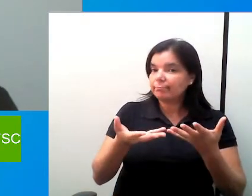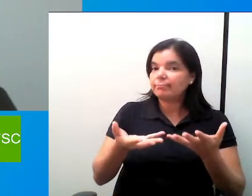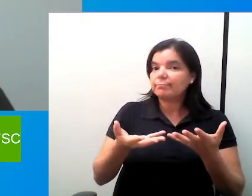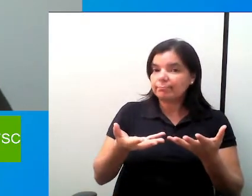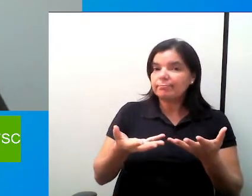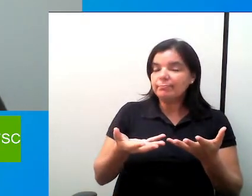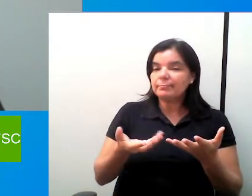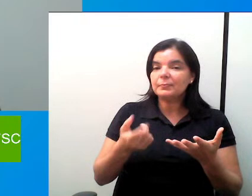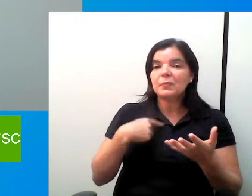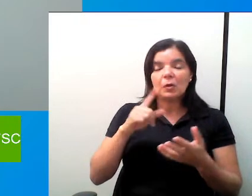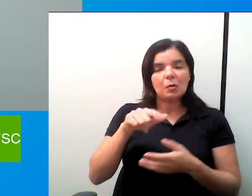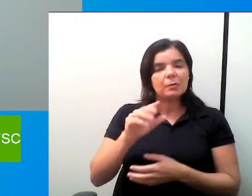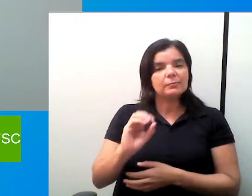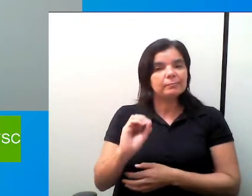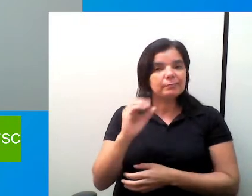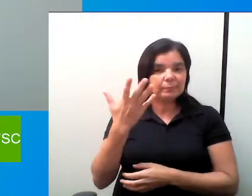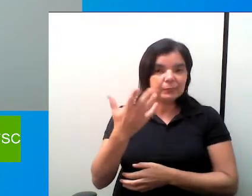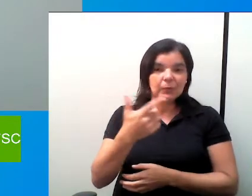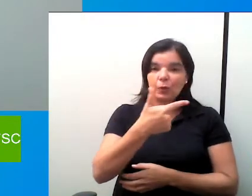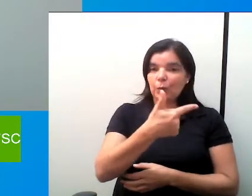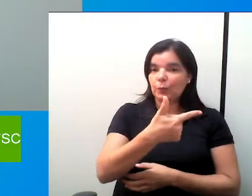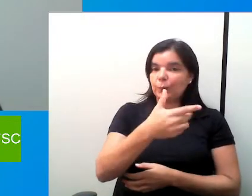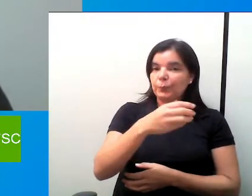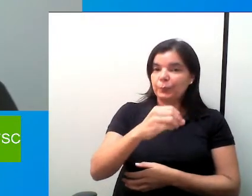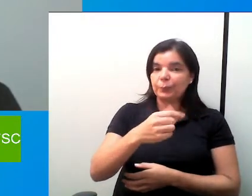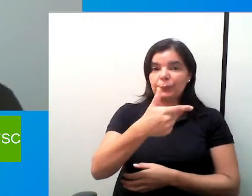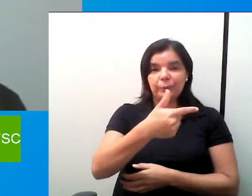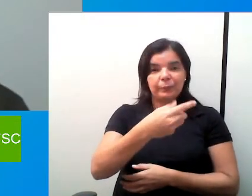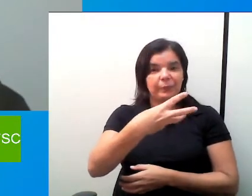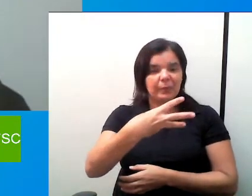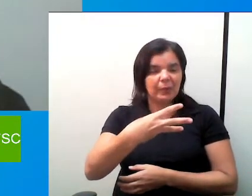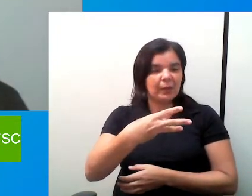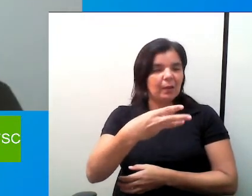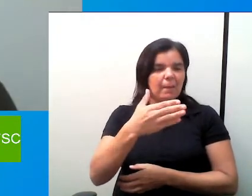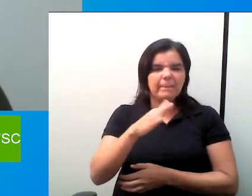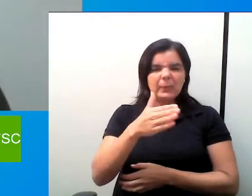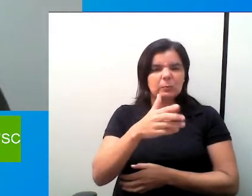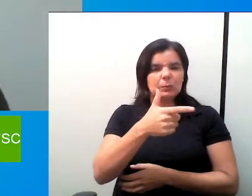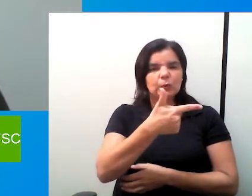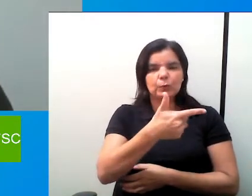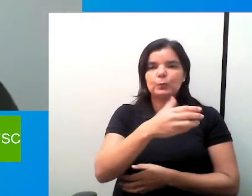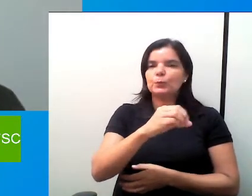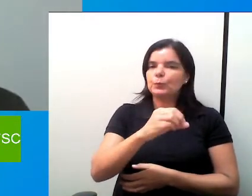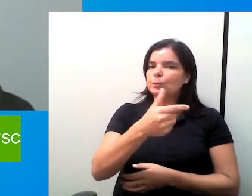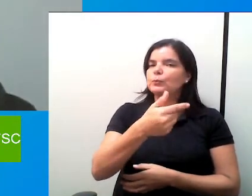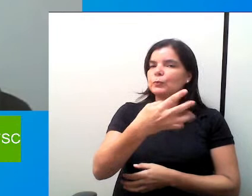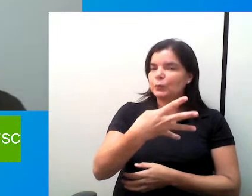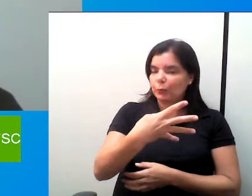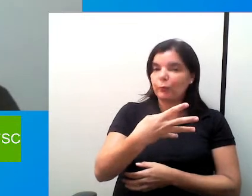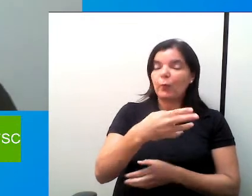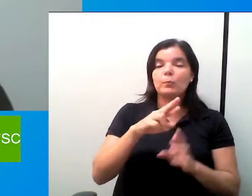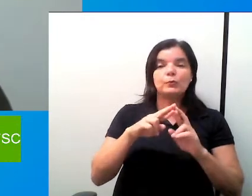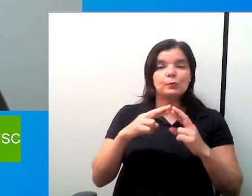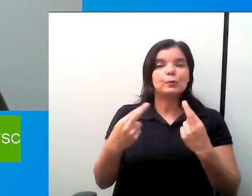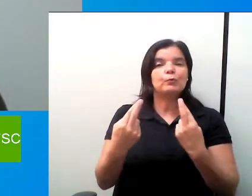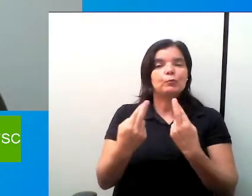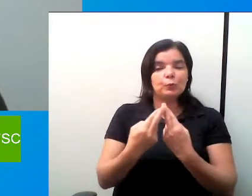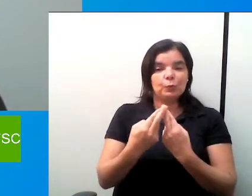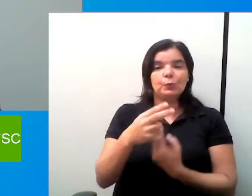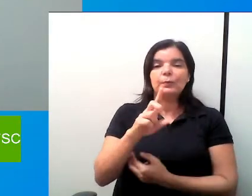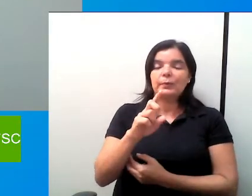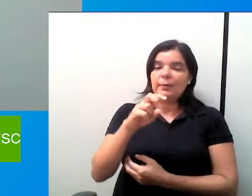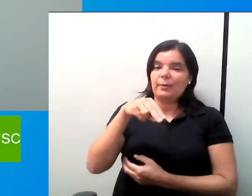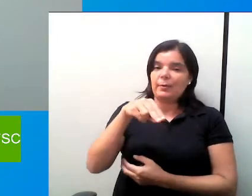deve acontecer para 2023, 2024, né, a gente vai se reunir o NDE agora para fazer o